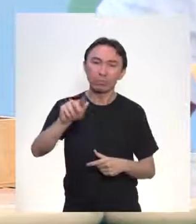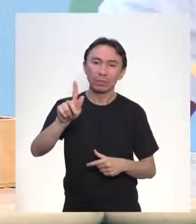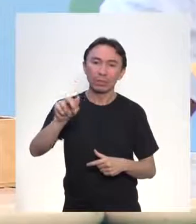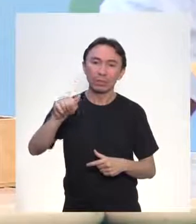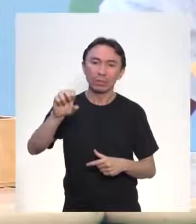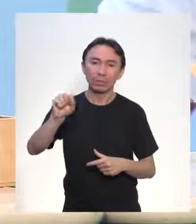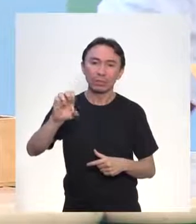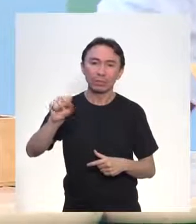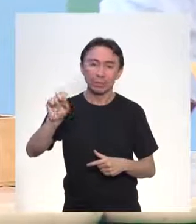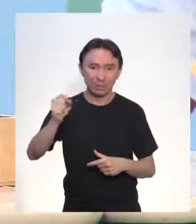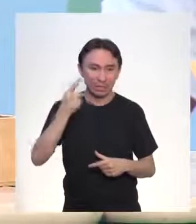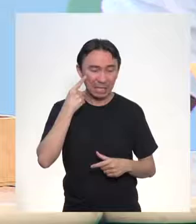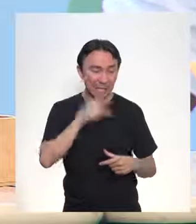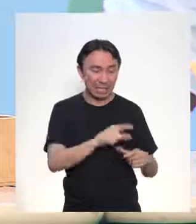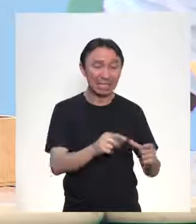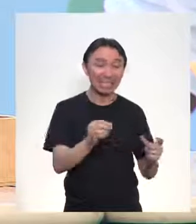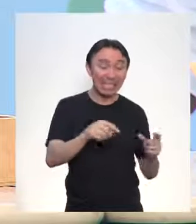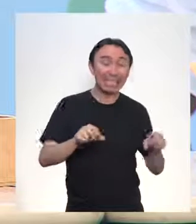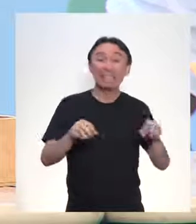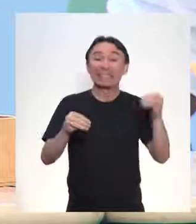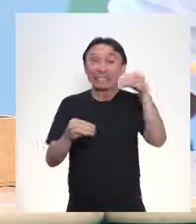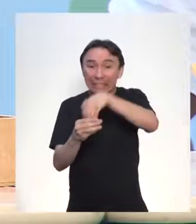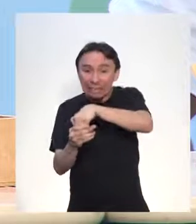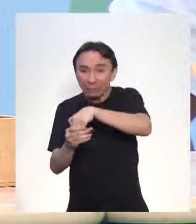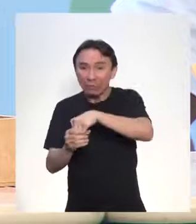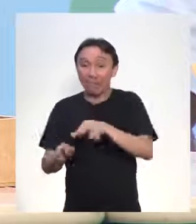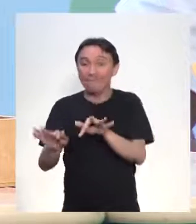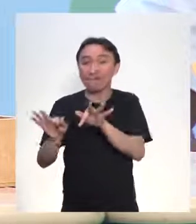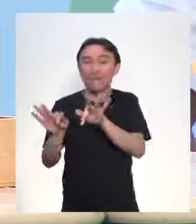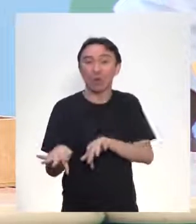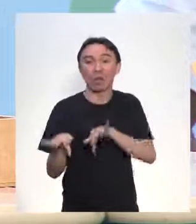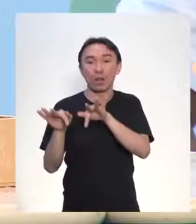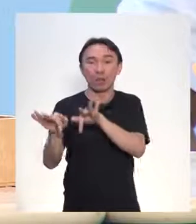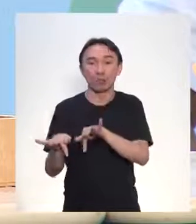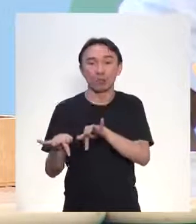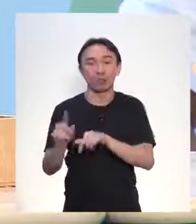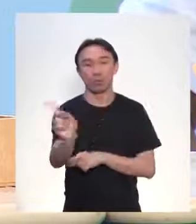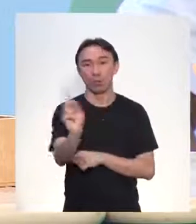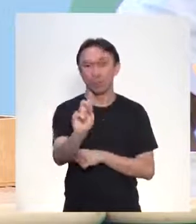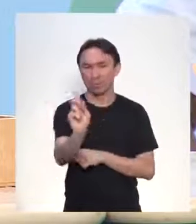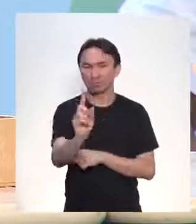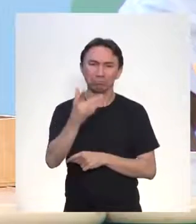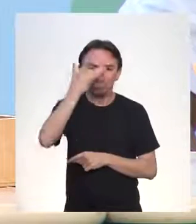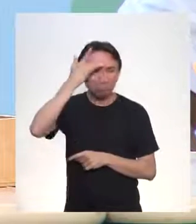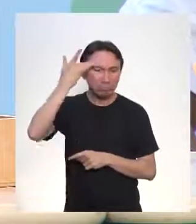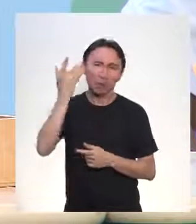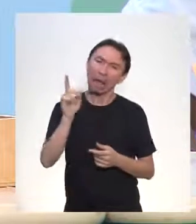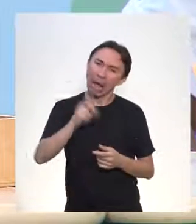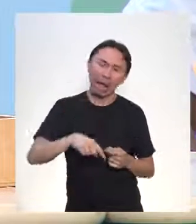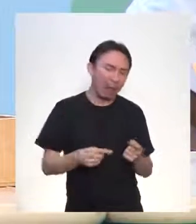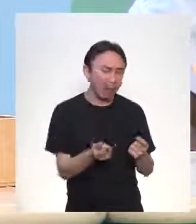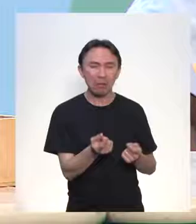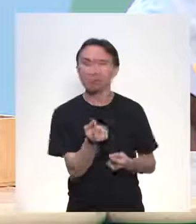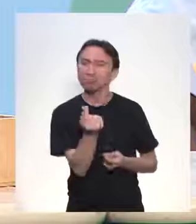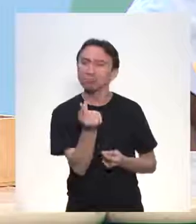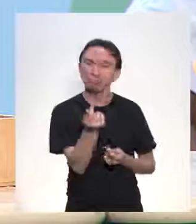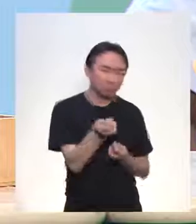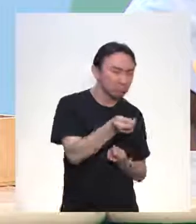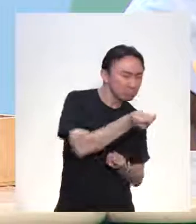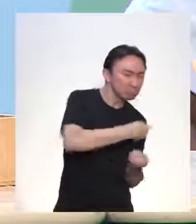nesse sistema aqui feudal. Eles são pessoas que estão fazendo comércio, eles estão ali mais nas